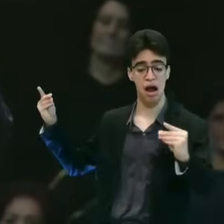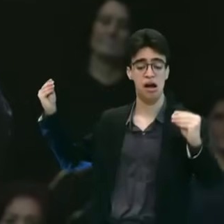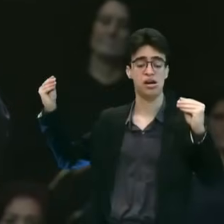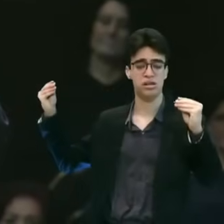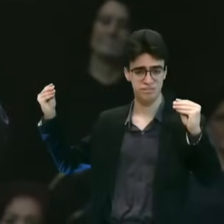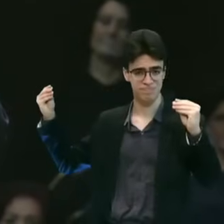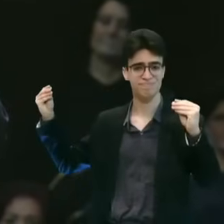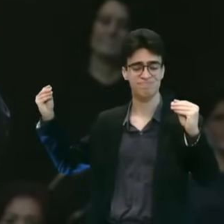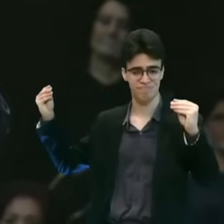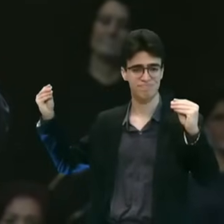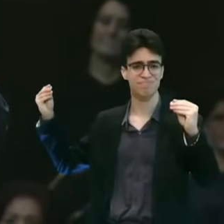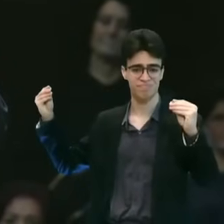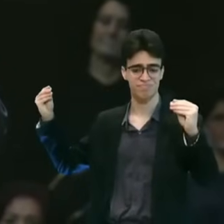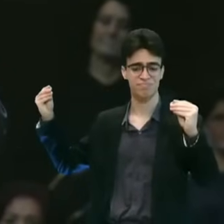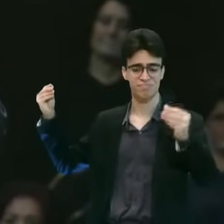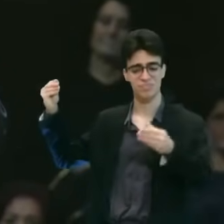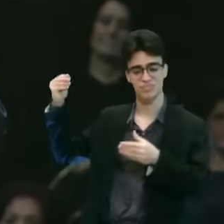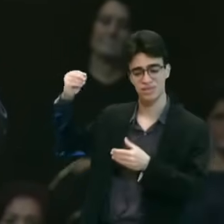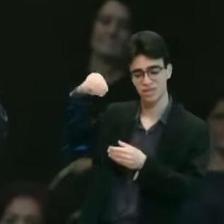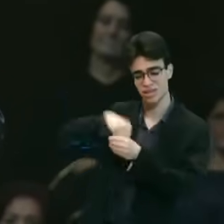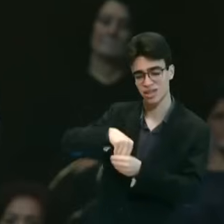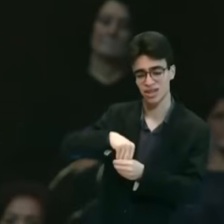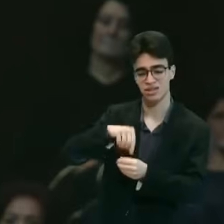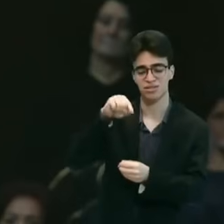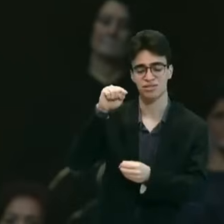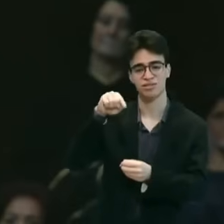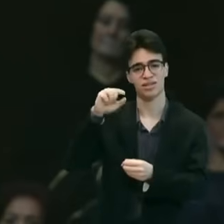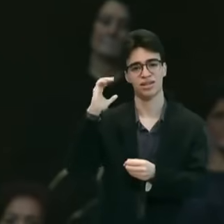desfigurado na alma de Caim.